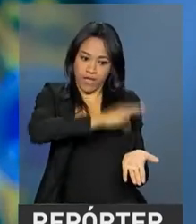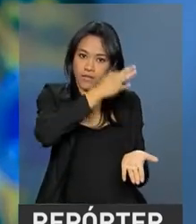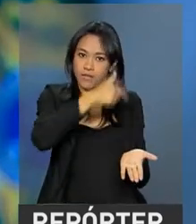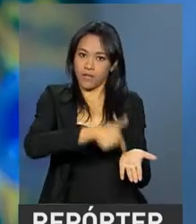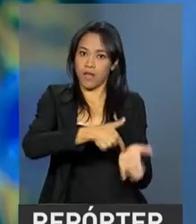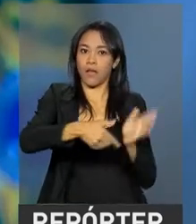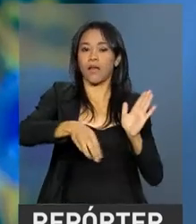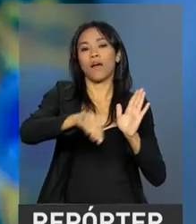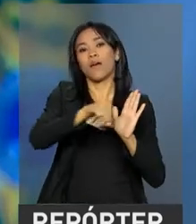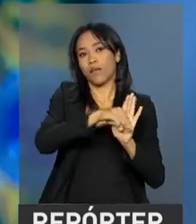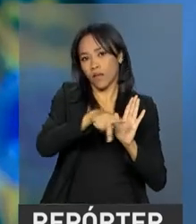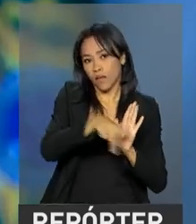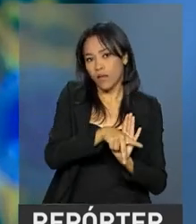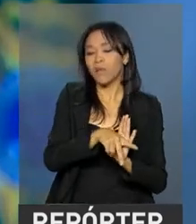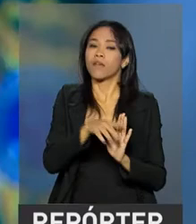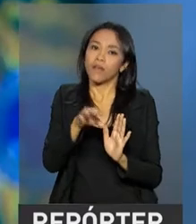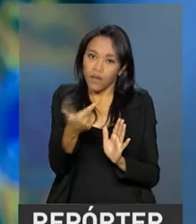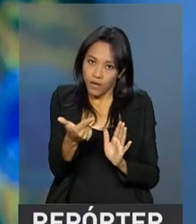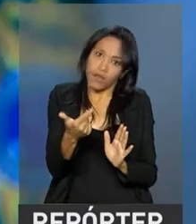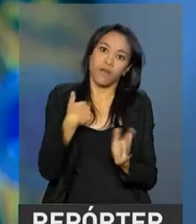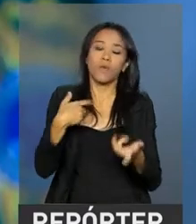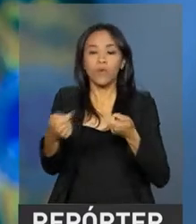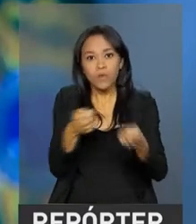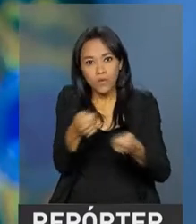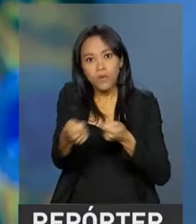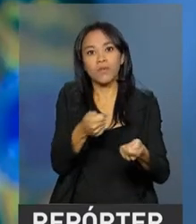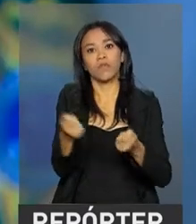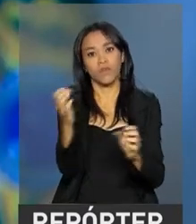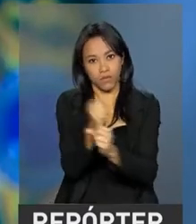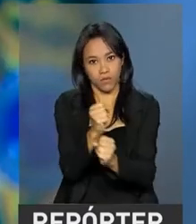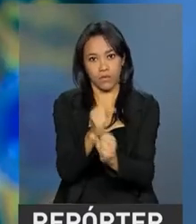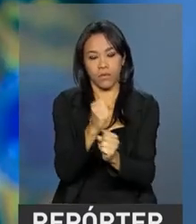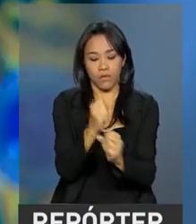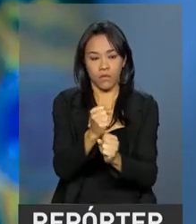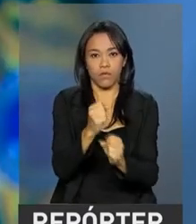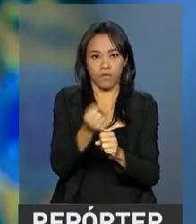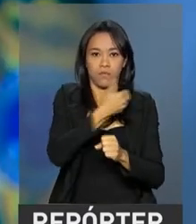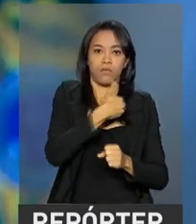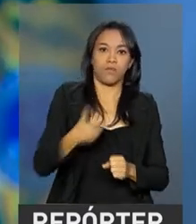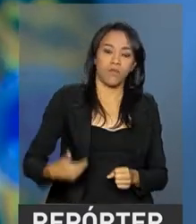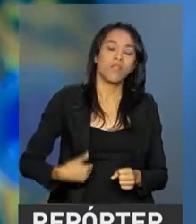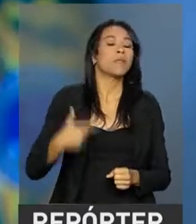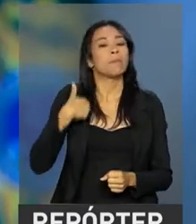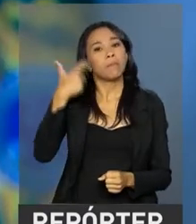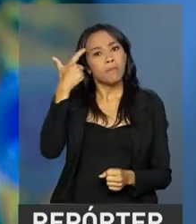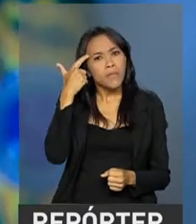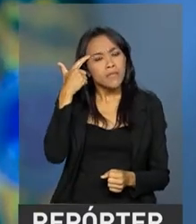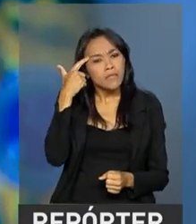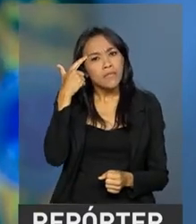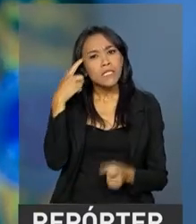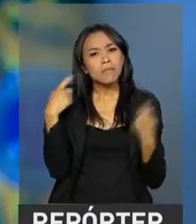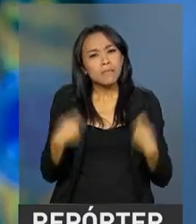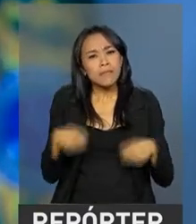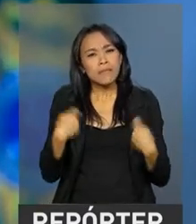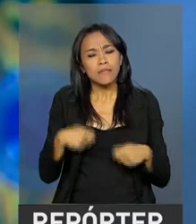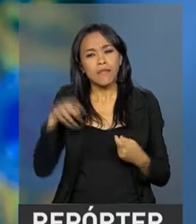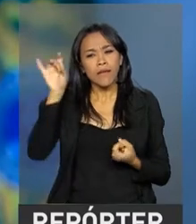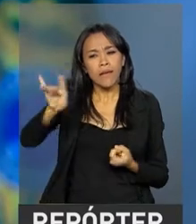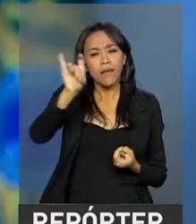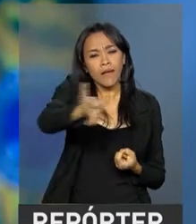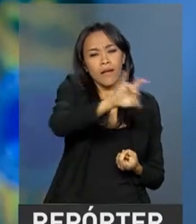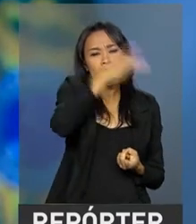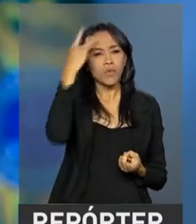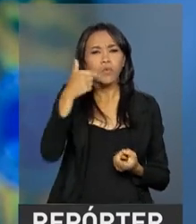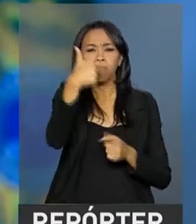descuidar do equilíbrio das contas do tesouro pensei na necessidade de cada um desses 25